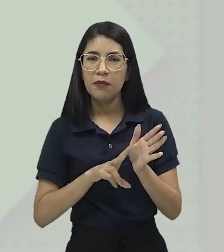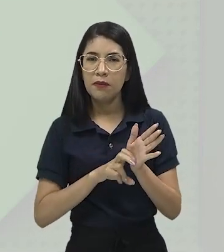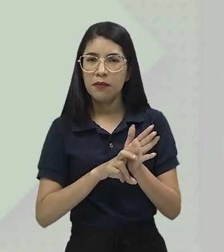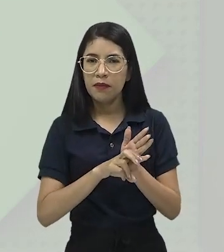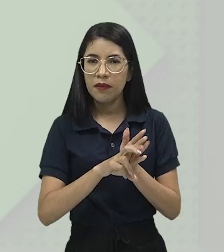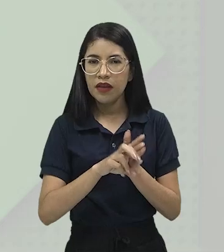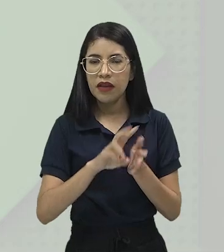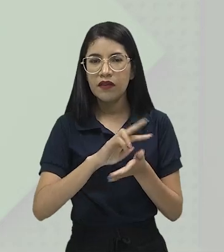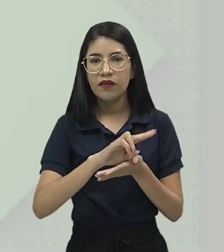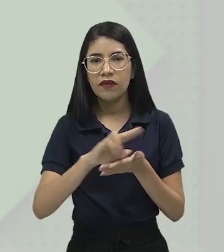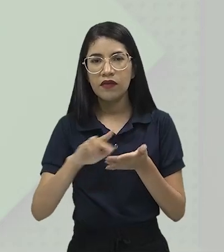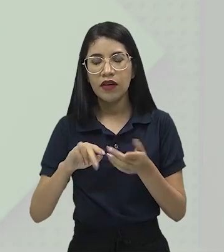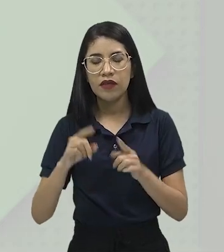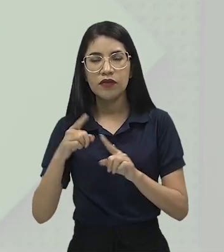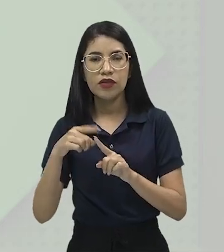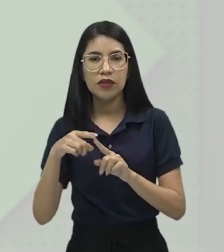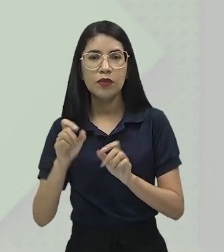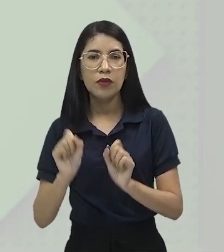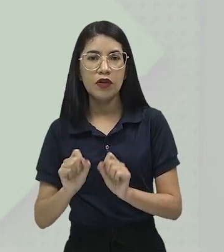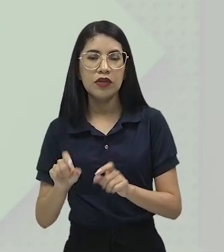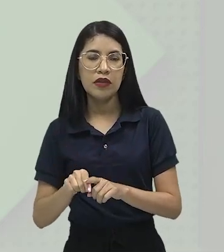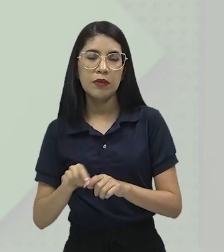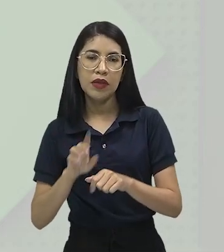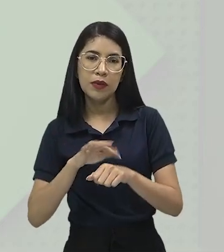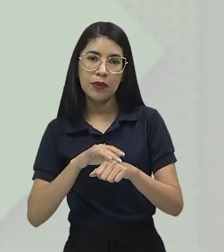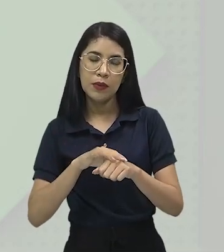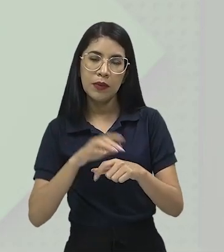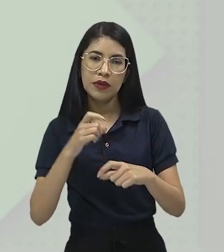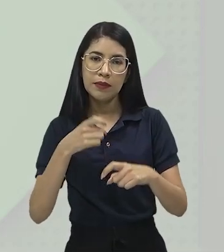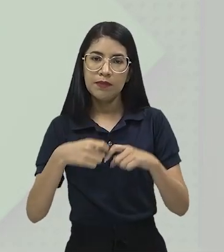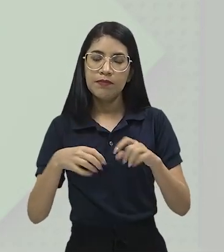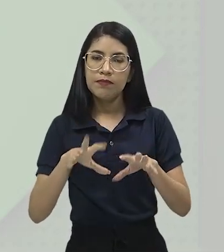que podem causar, né, infecções sexualmente